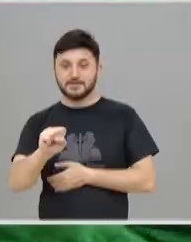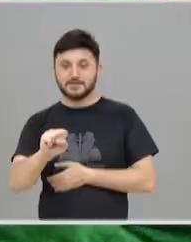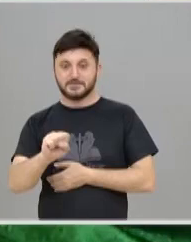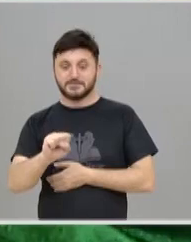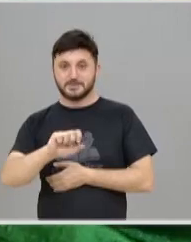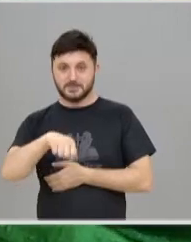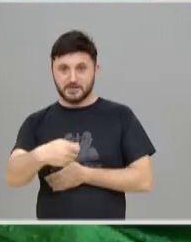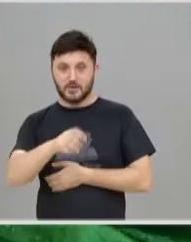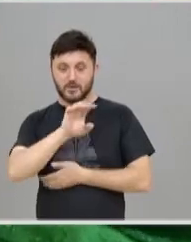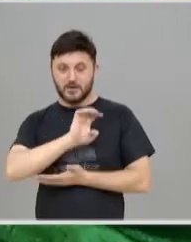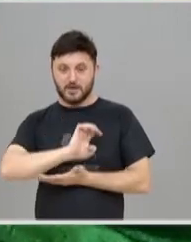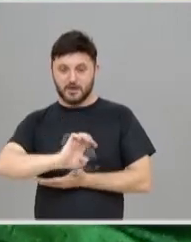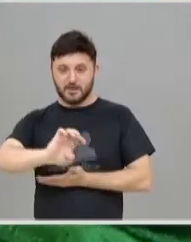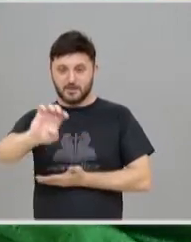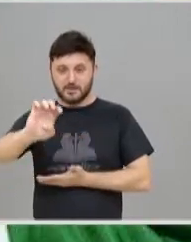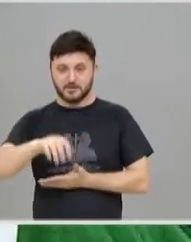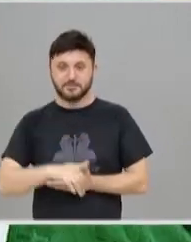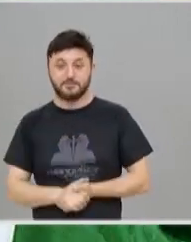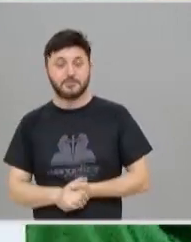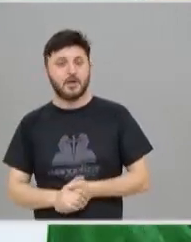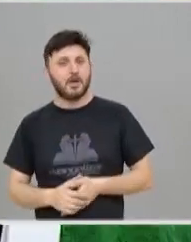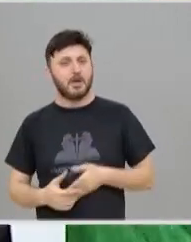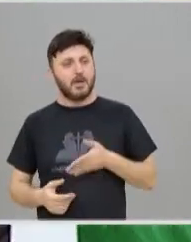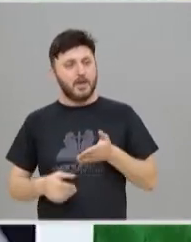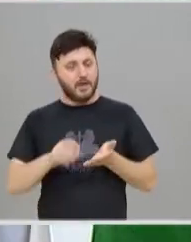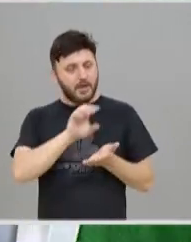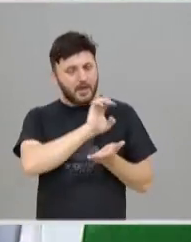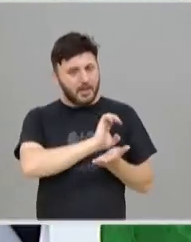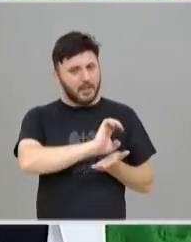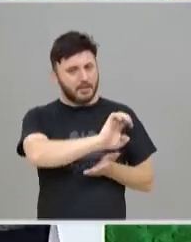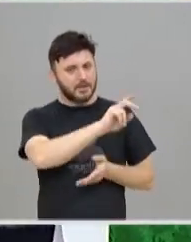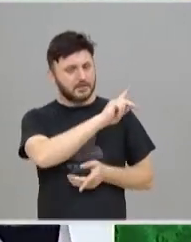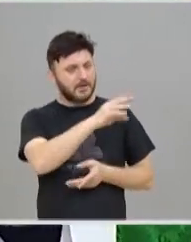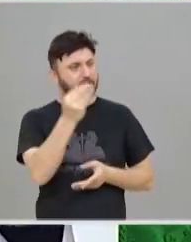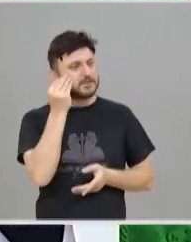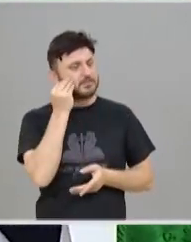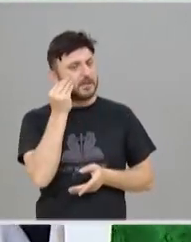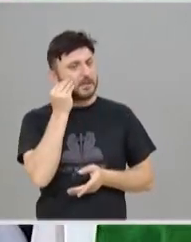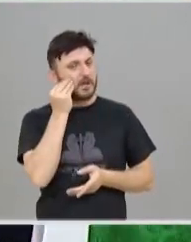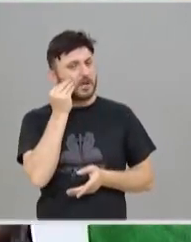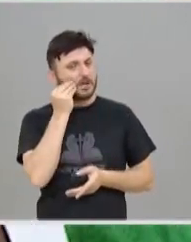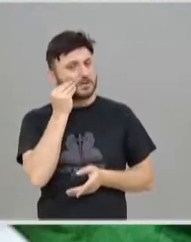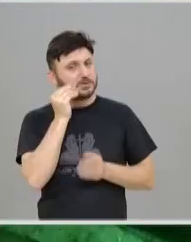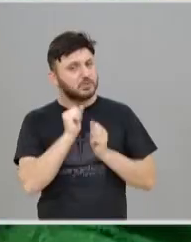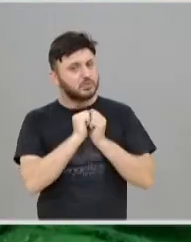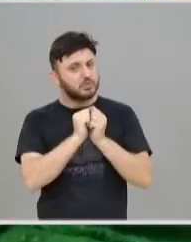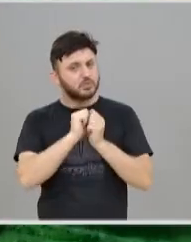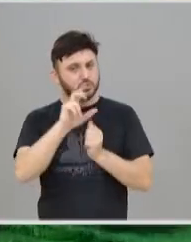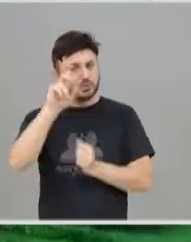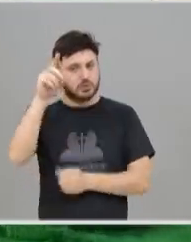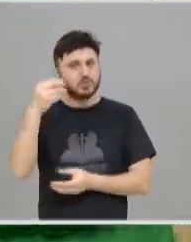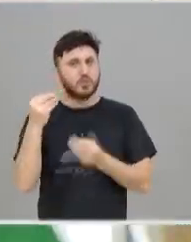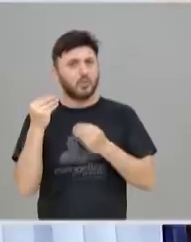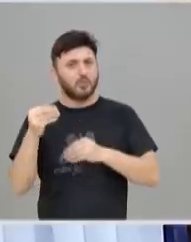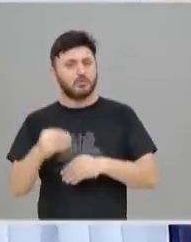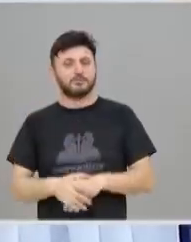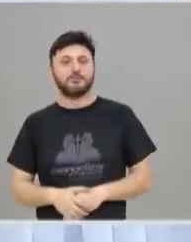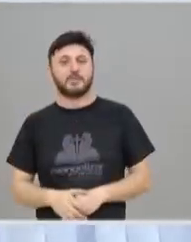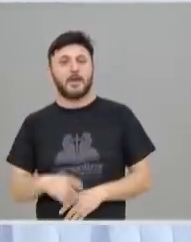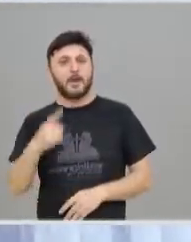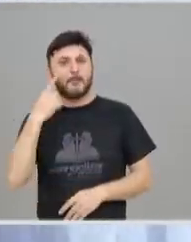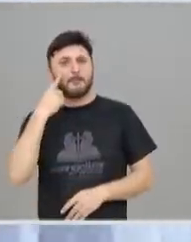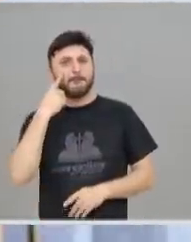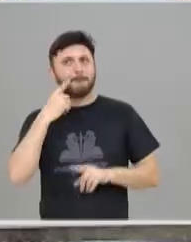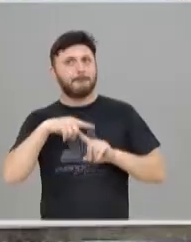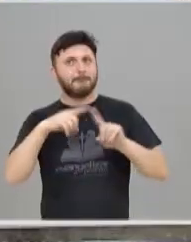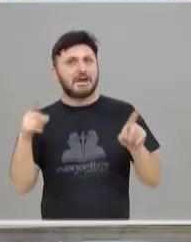Elias. E ele vai fazer uma experiência com Deus. Mas olha a imagem